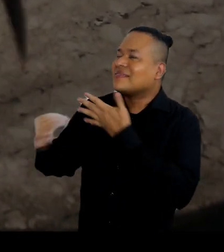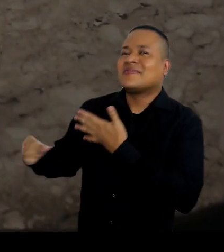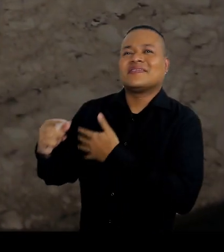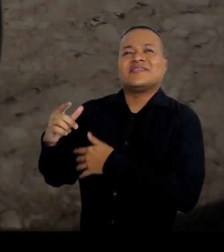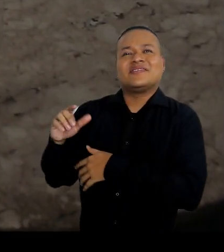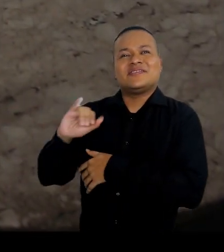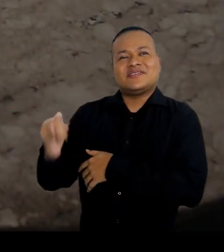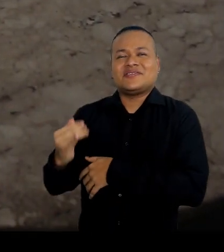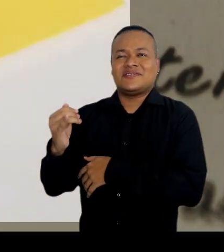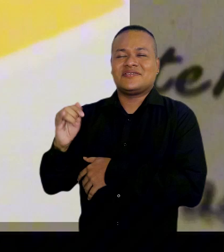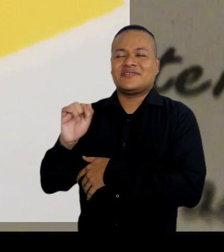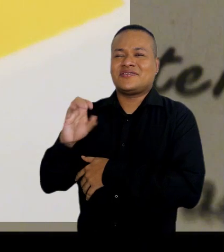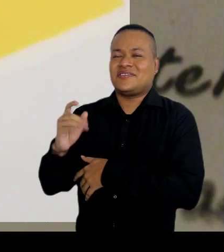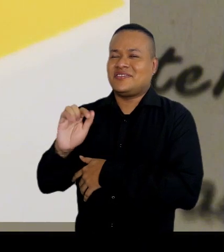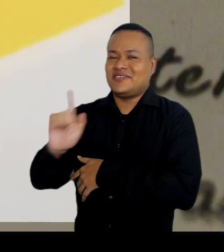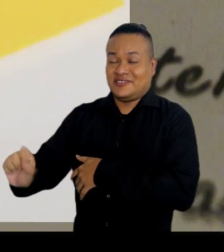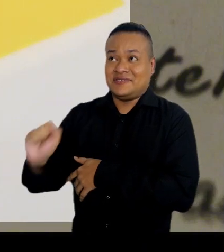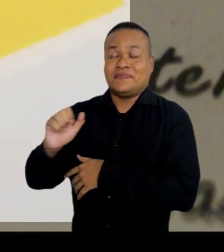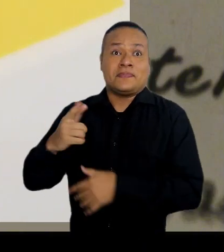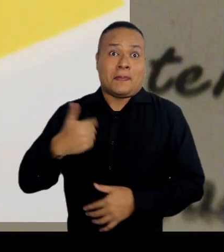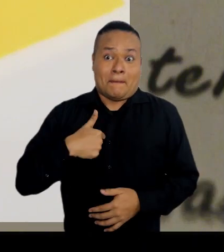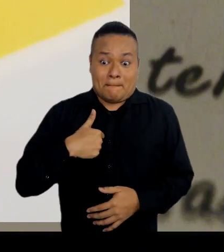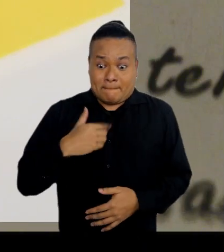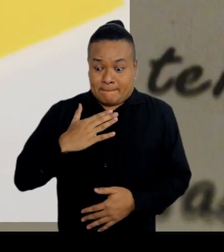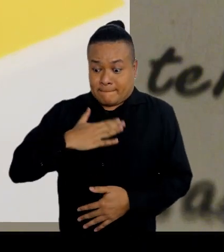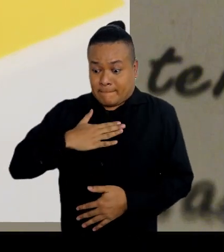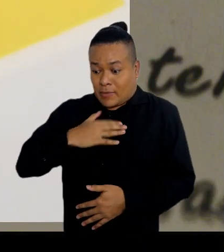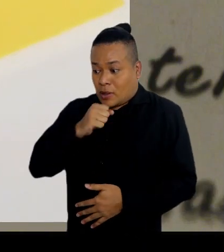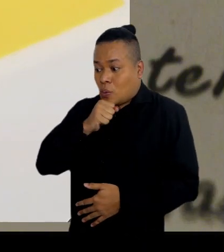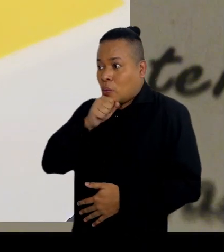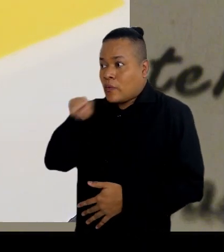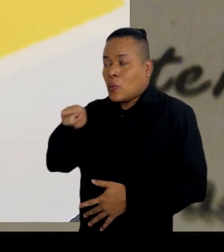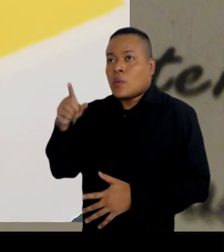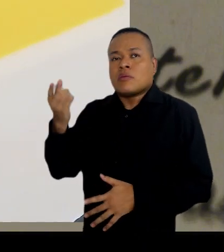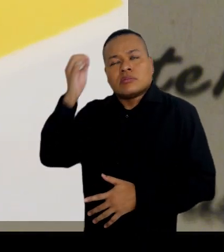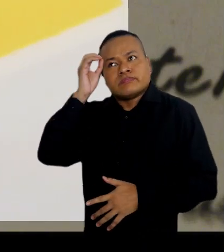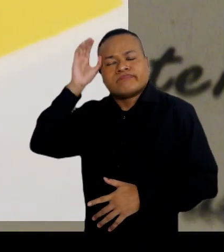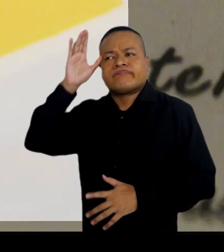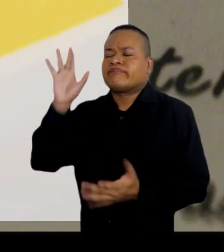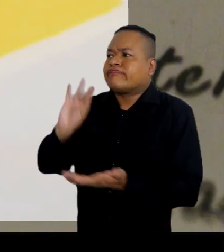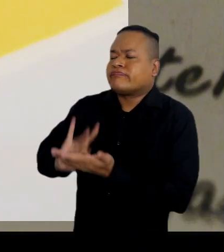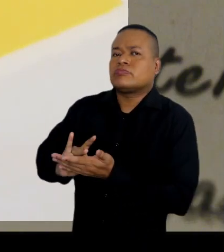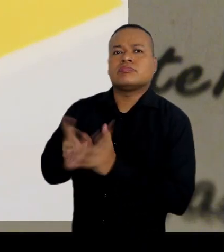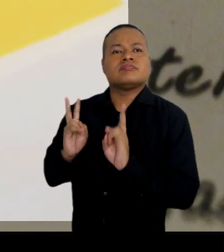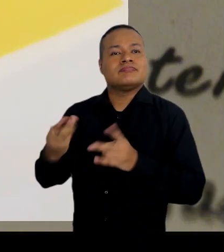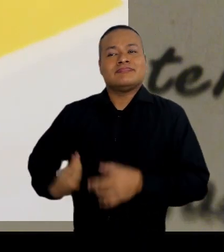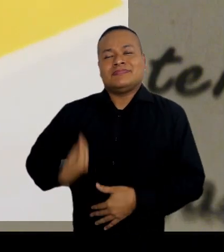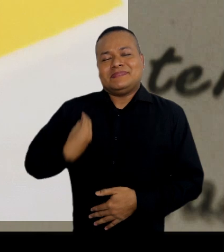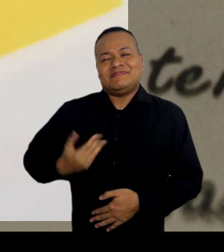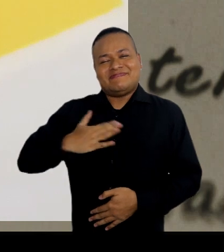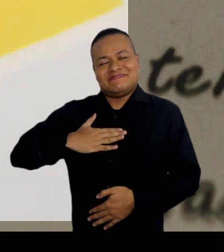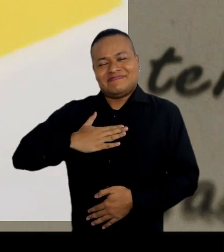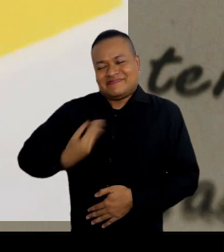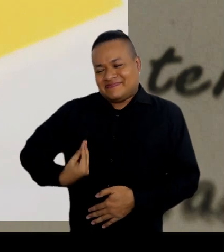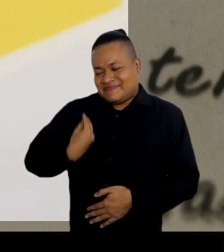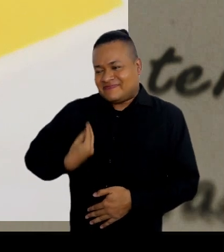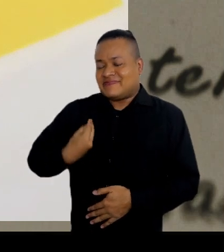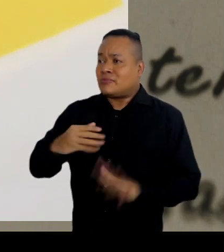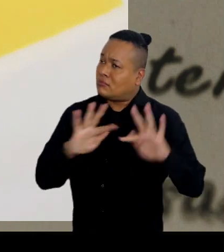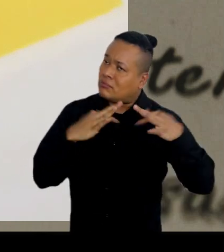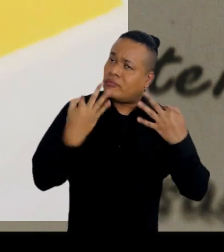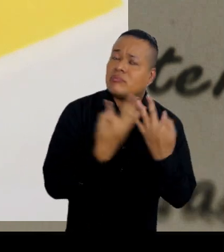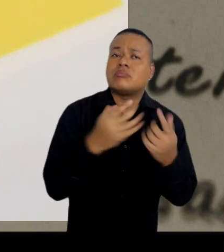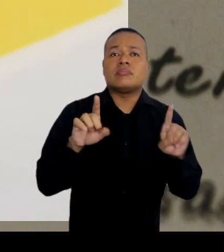Tufi. Meu avô, uma pessoa de extrema sabedoria, sempre presente na minha vida e na vida da